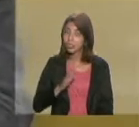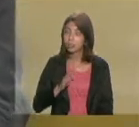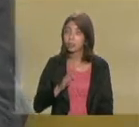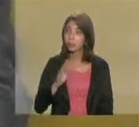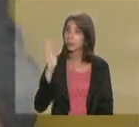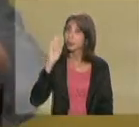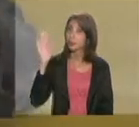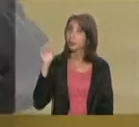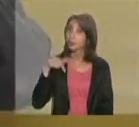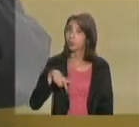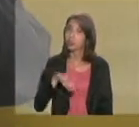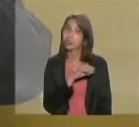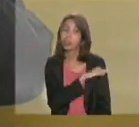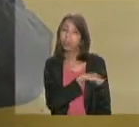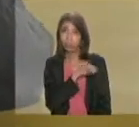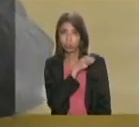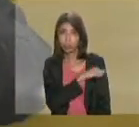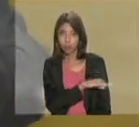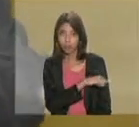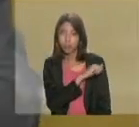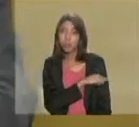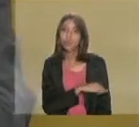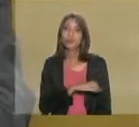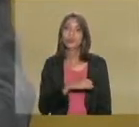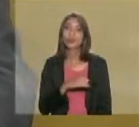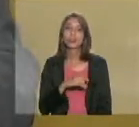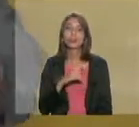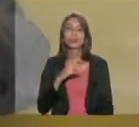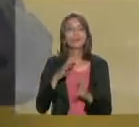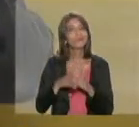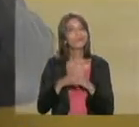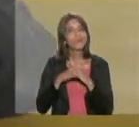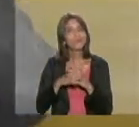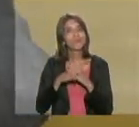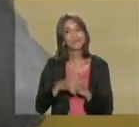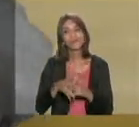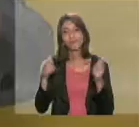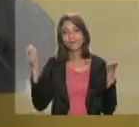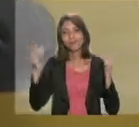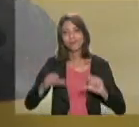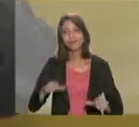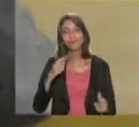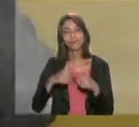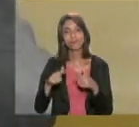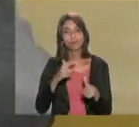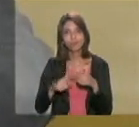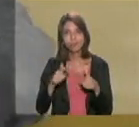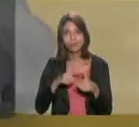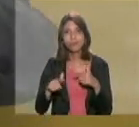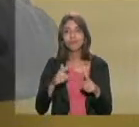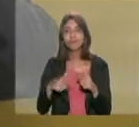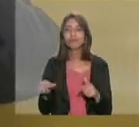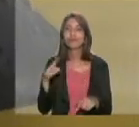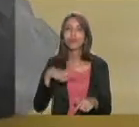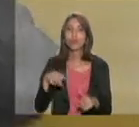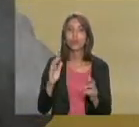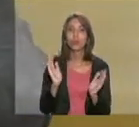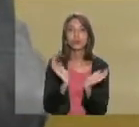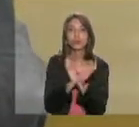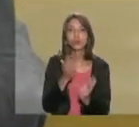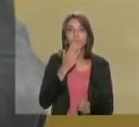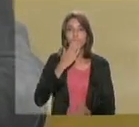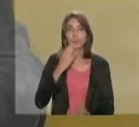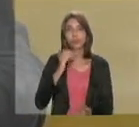país, em especial para o nosso estado do Rio de Janeiro, e que prejudicou fortemente os